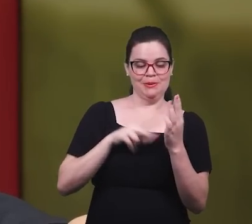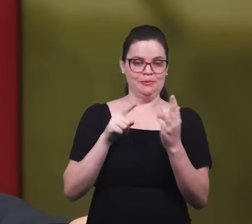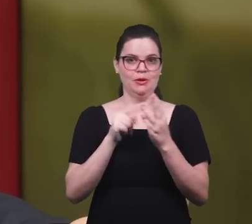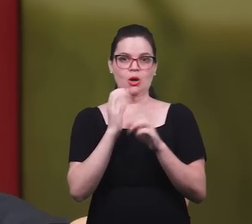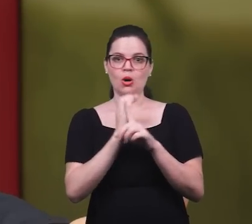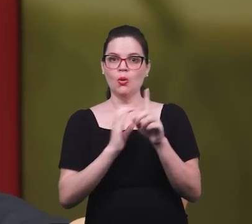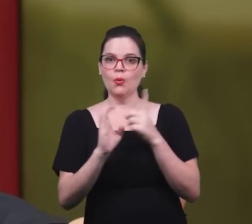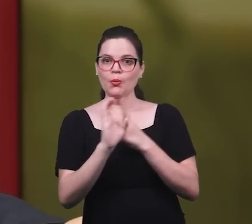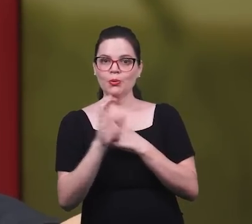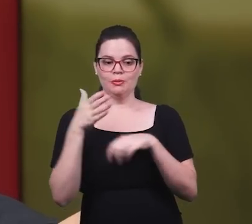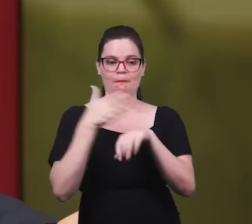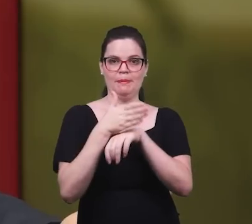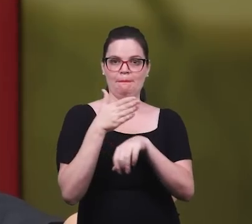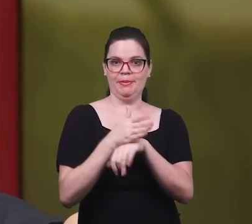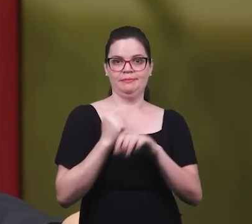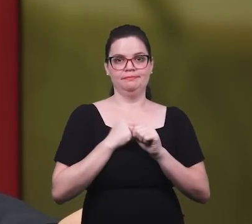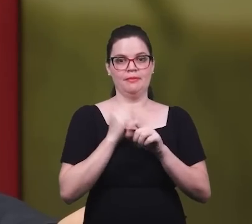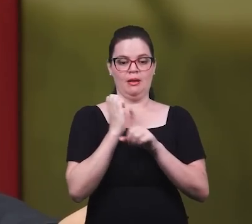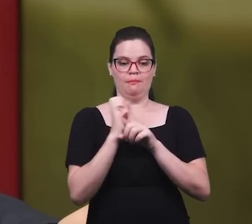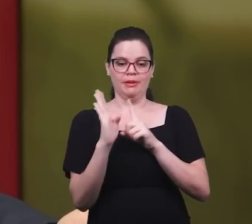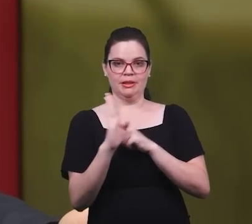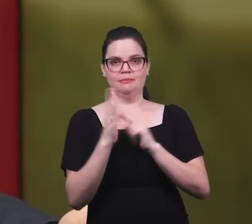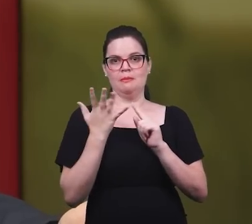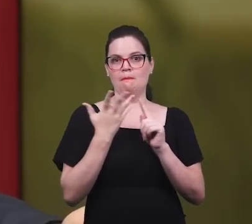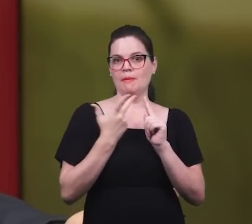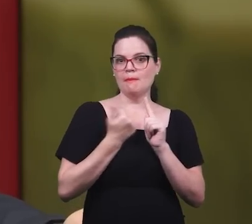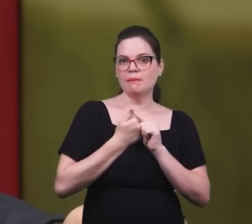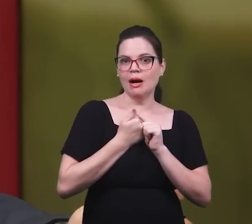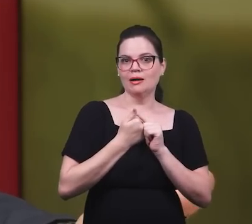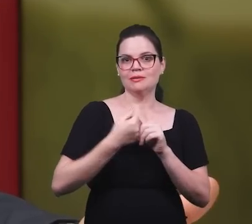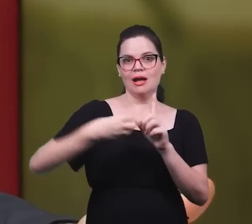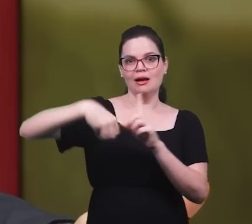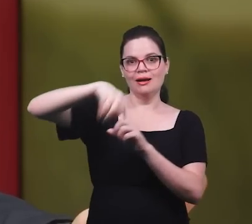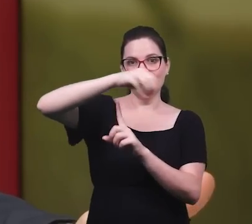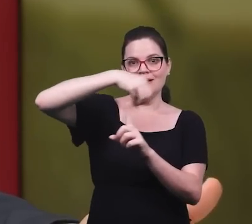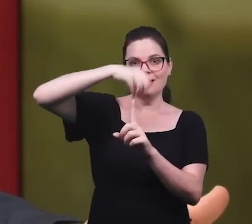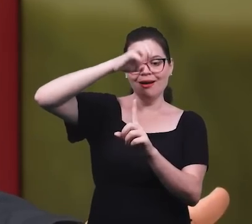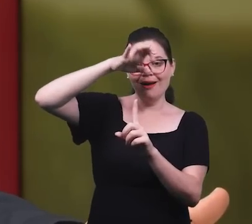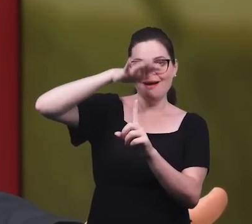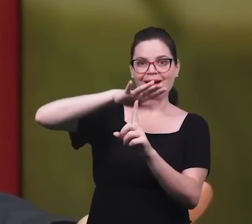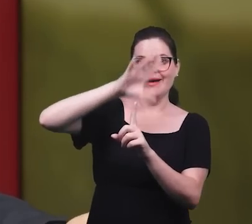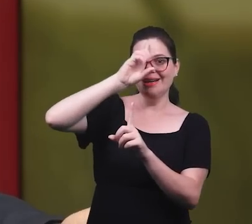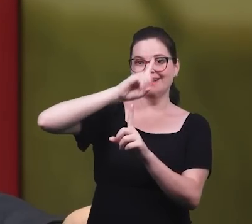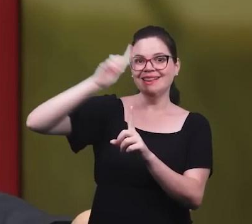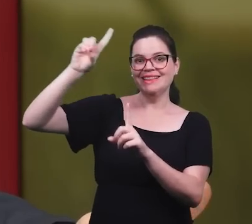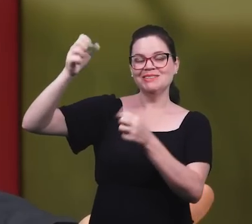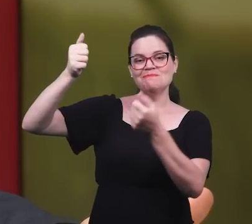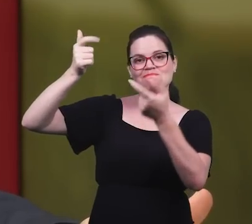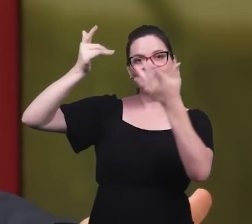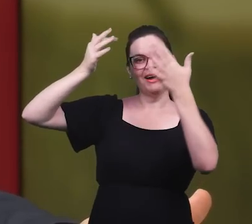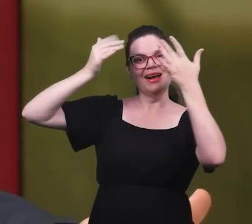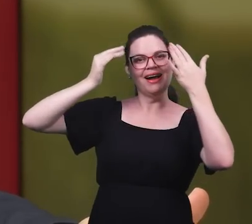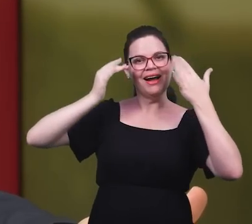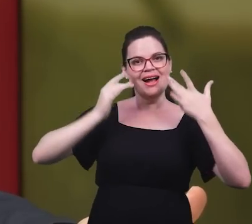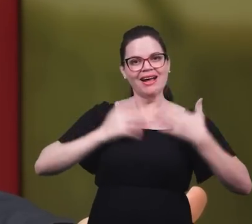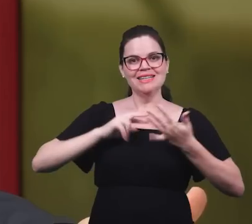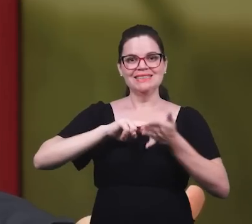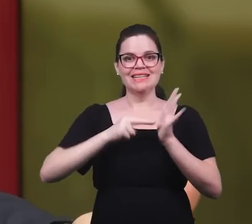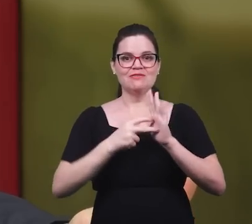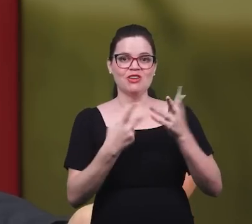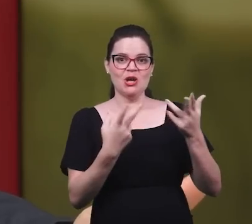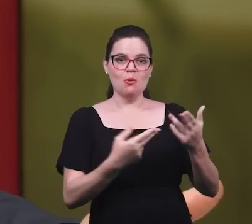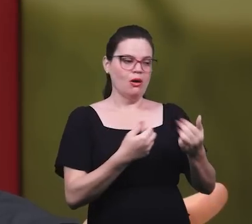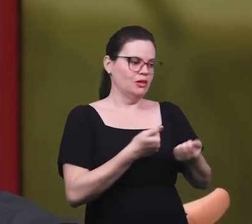participação na igreja. Então, a cada uso dos recursos da graça que Deus nos dá, nós vamos alimentando a profecia, não